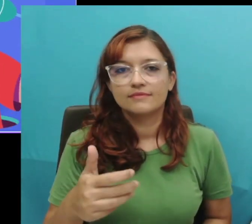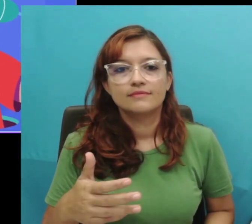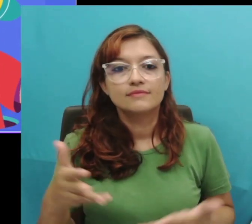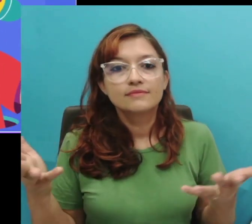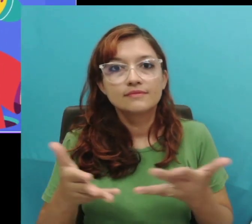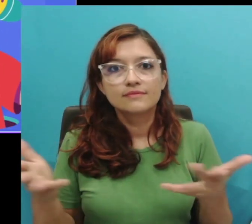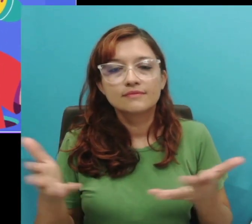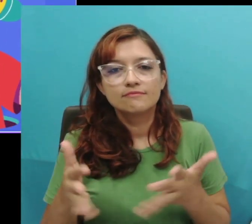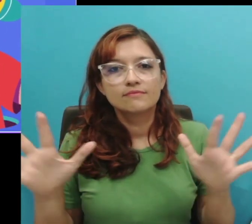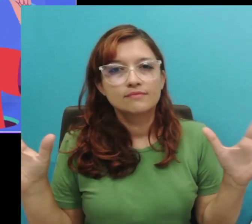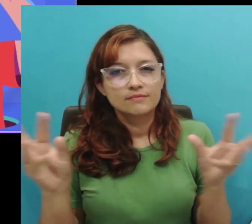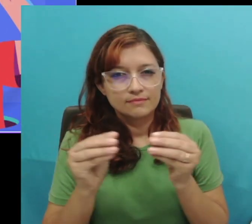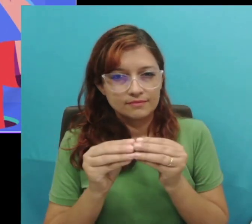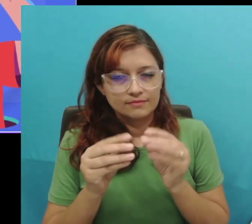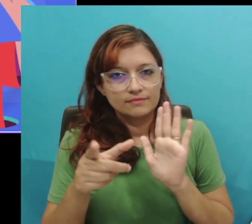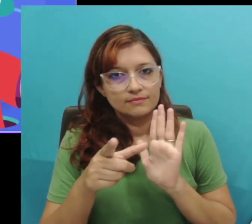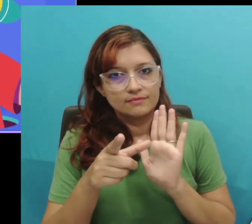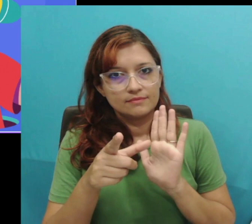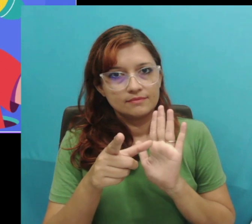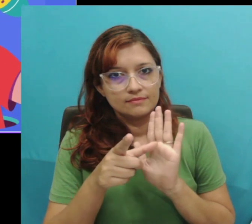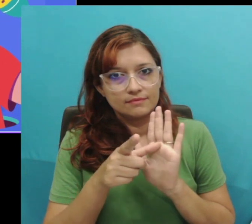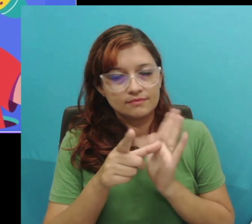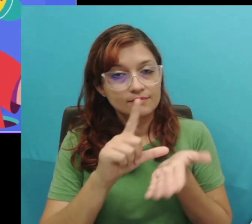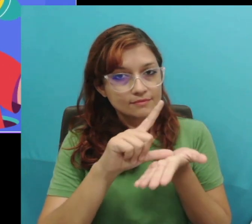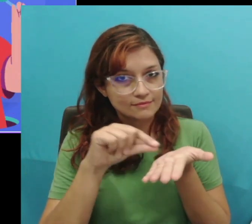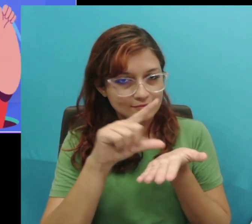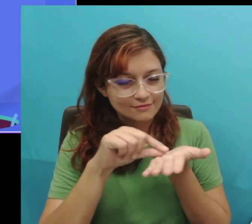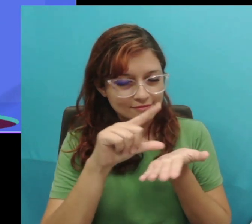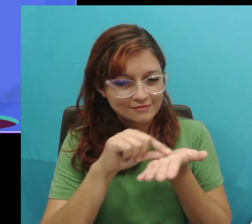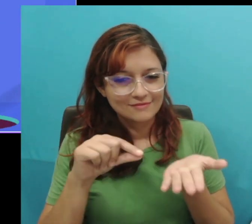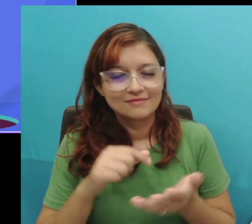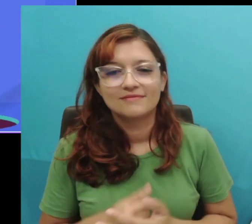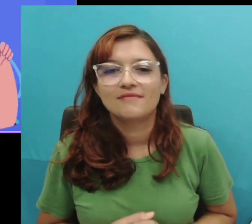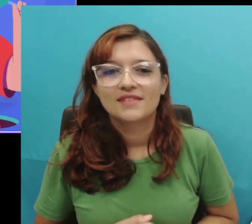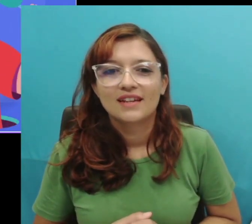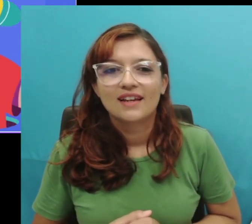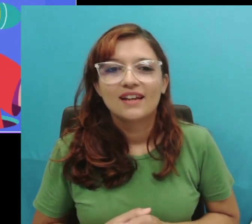Olá, tudo bem? Agora eu vou fazer